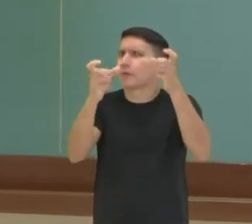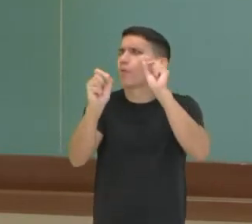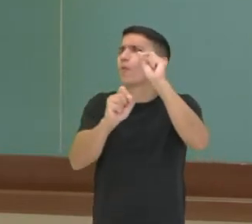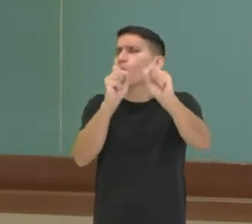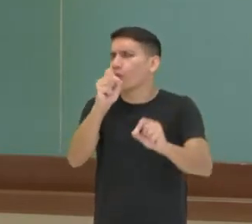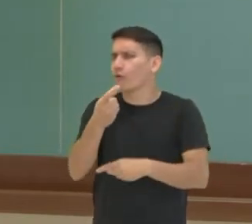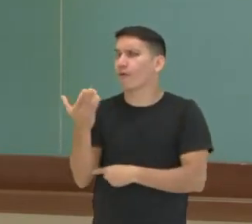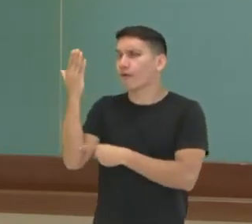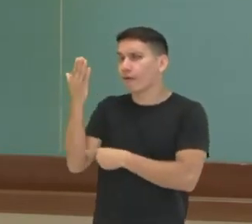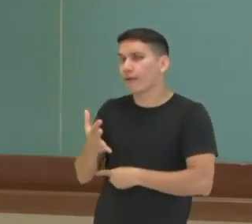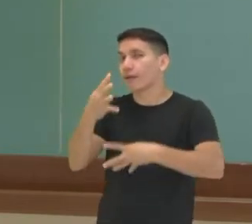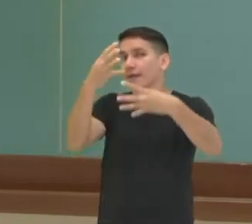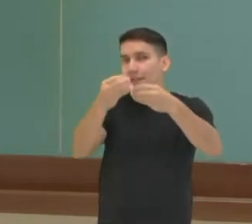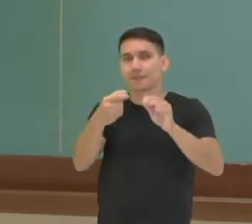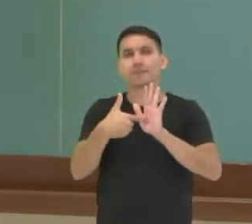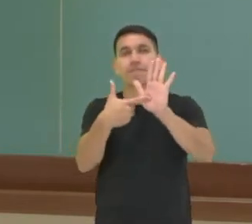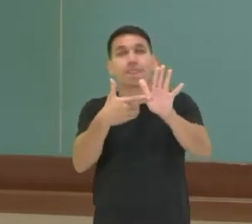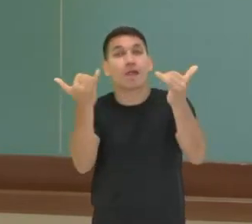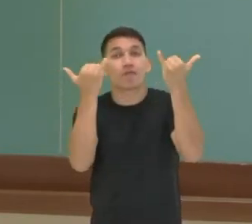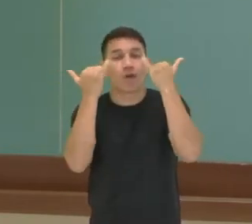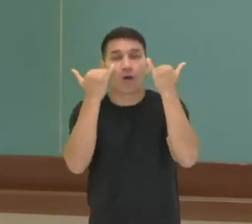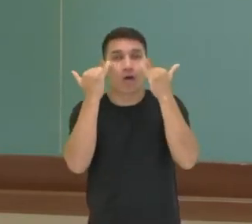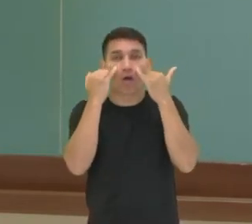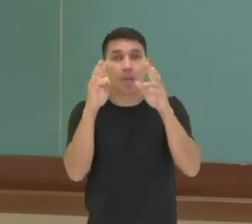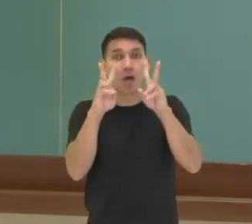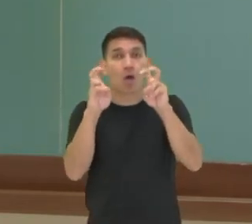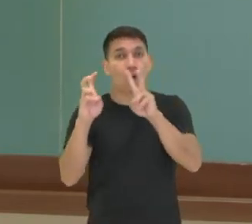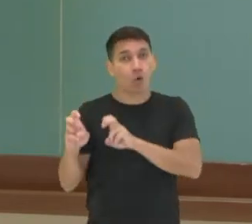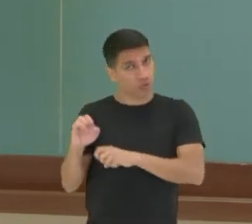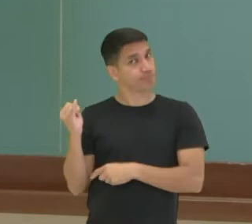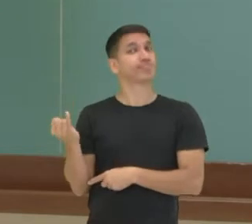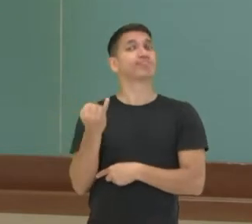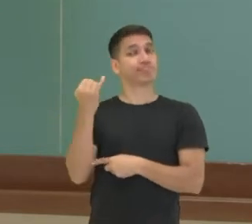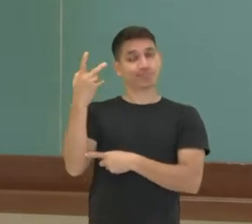essa resenha ela traz informações